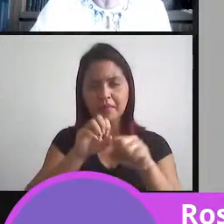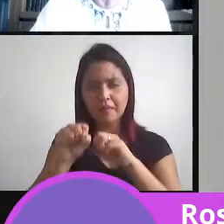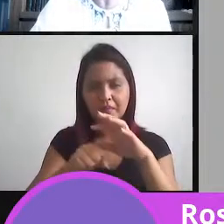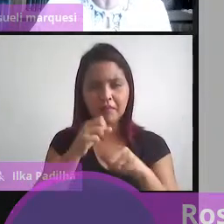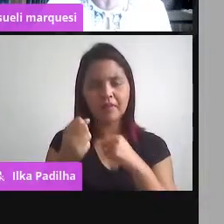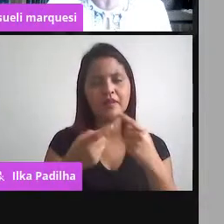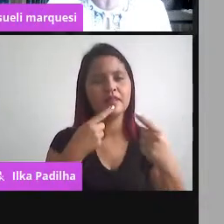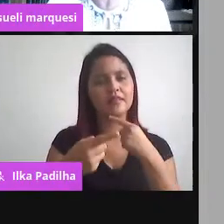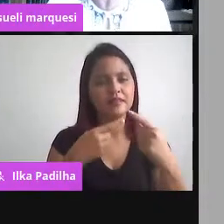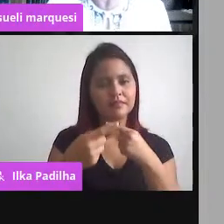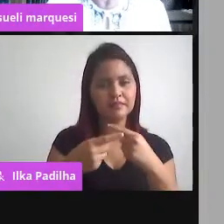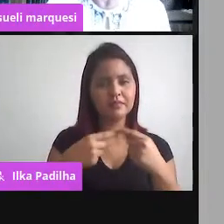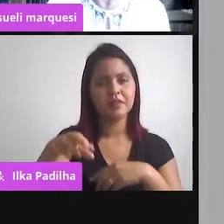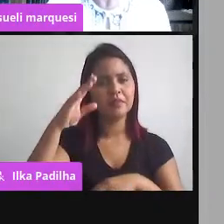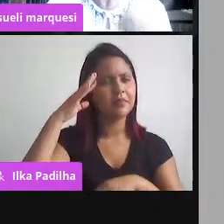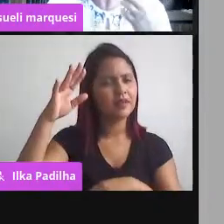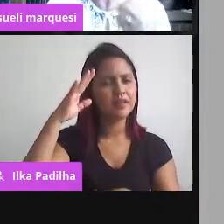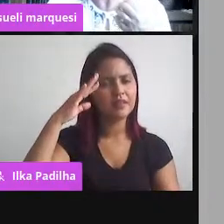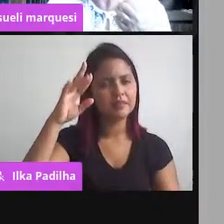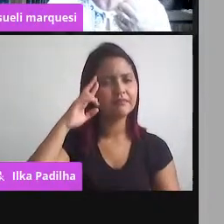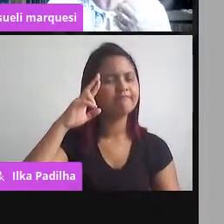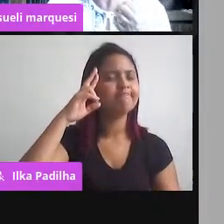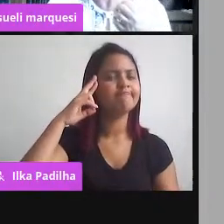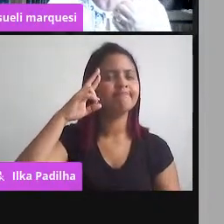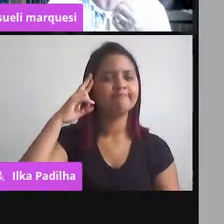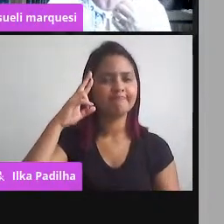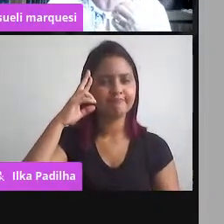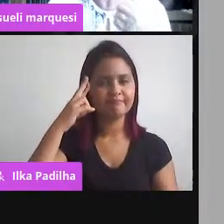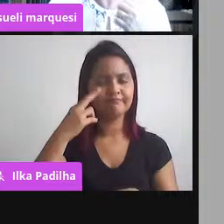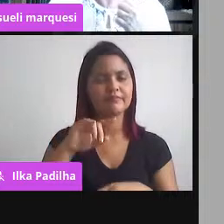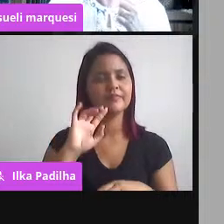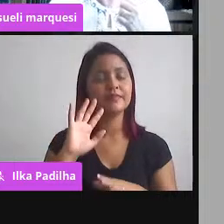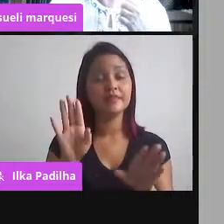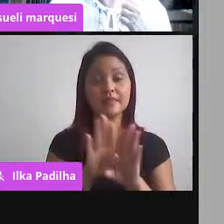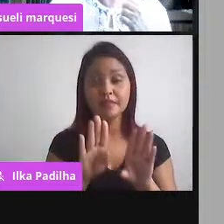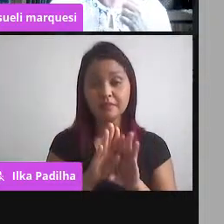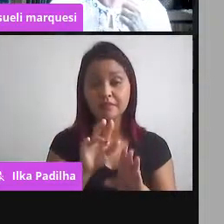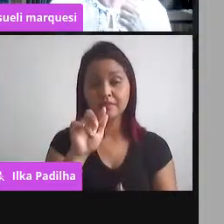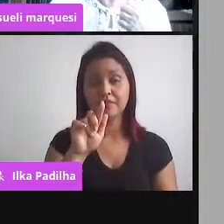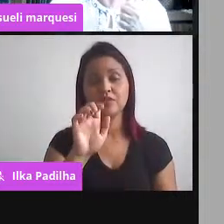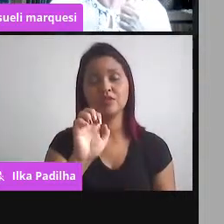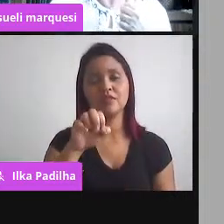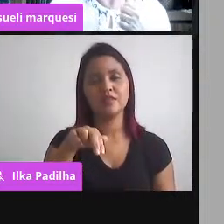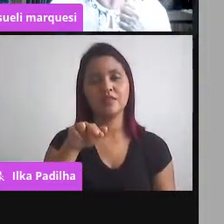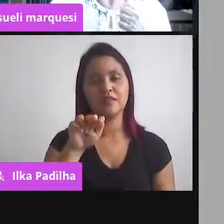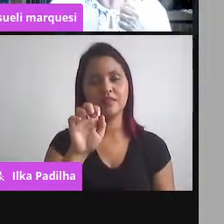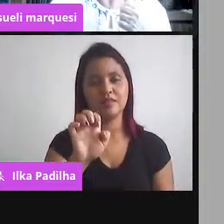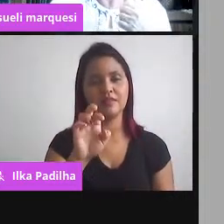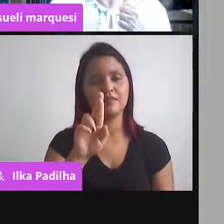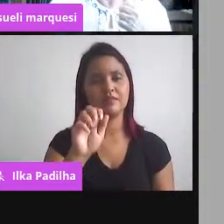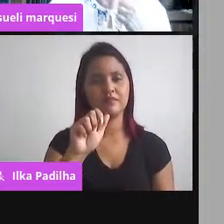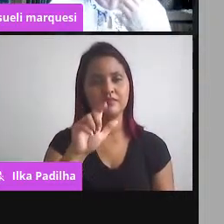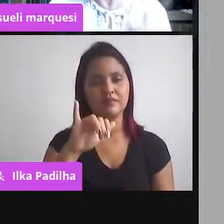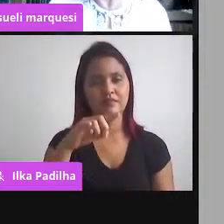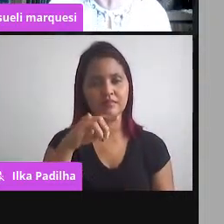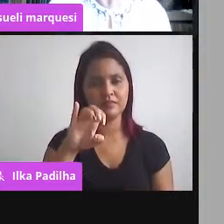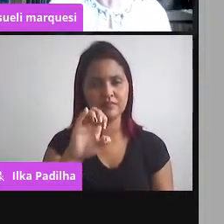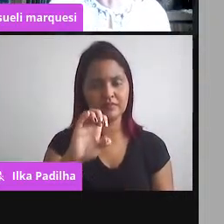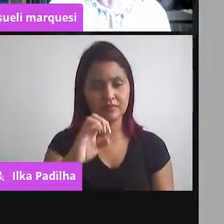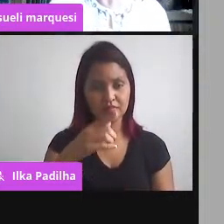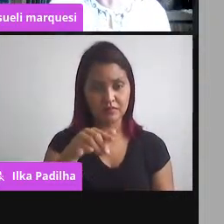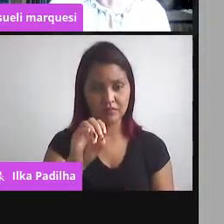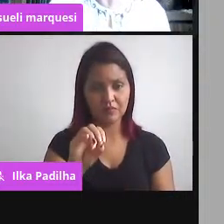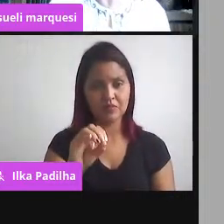discussão, as reflexões, as generalizações e regularidades que as análises oferecem, elas